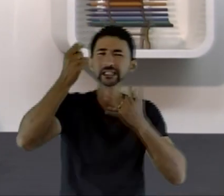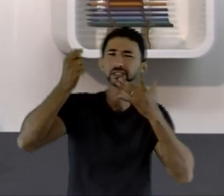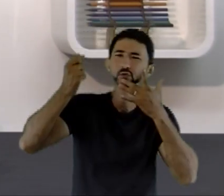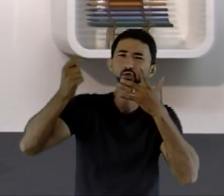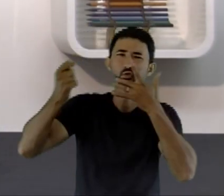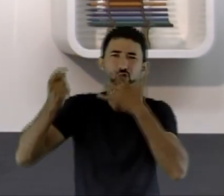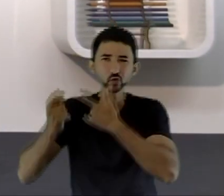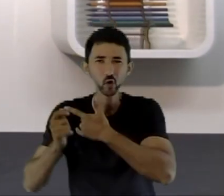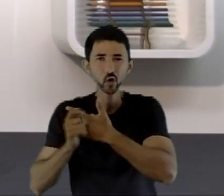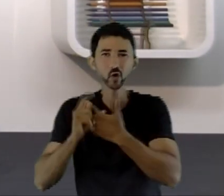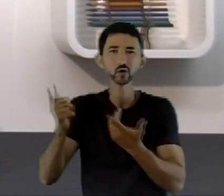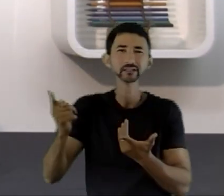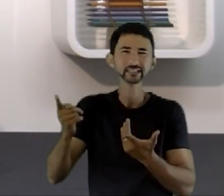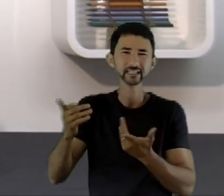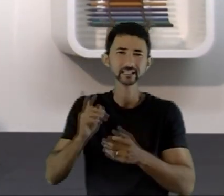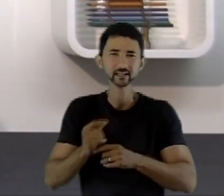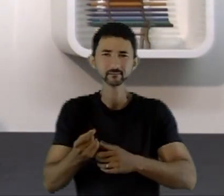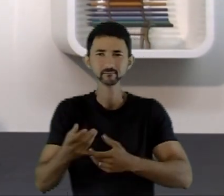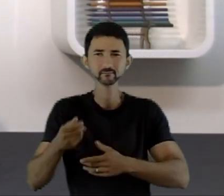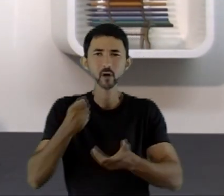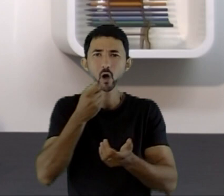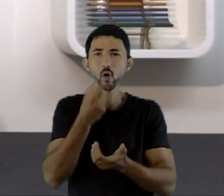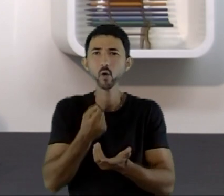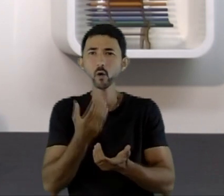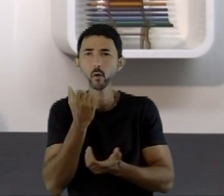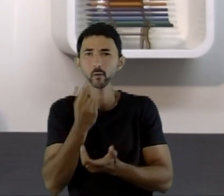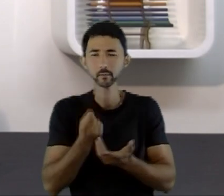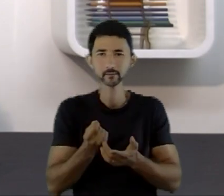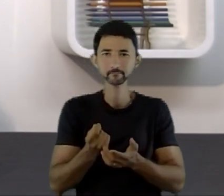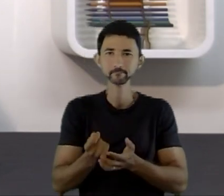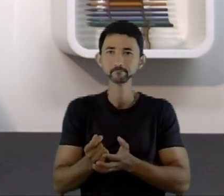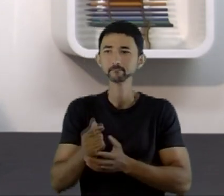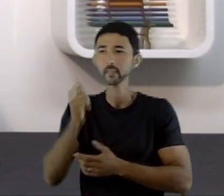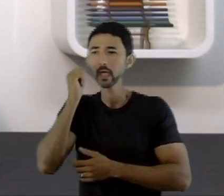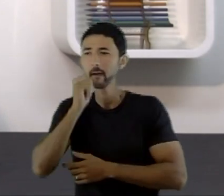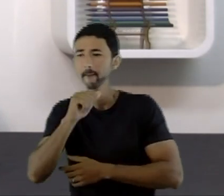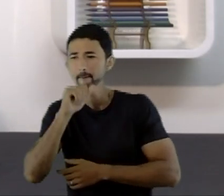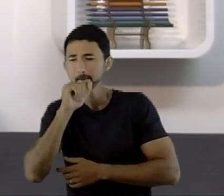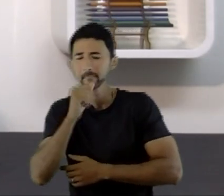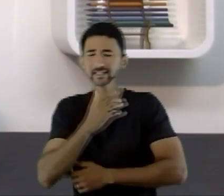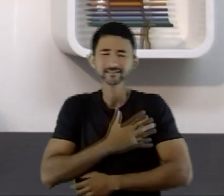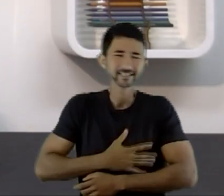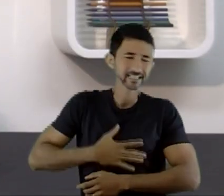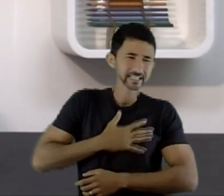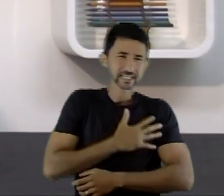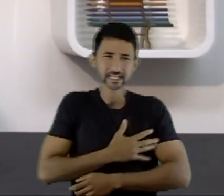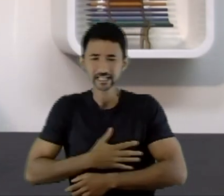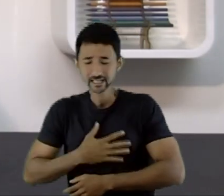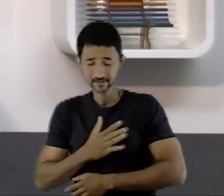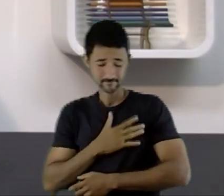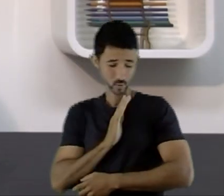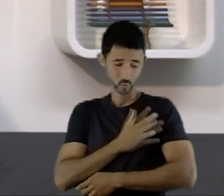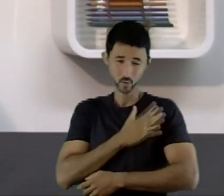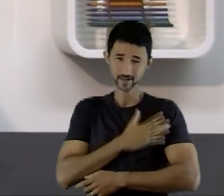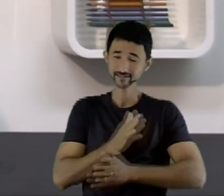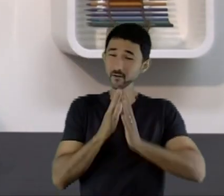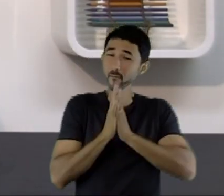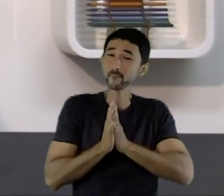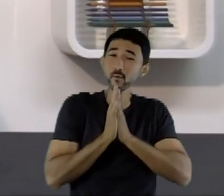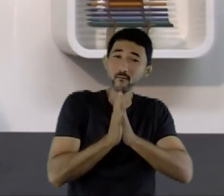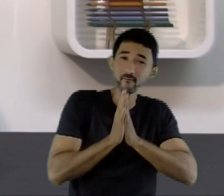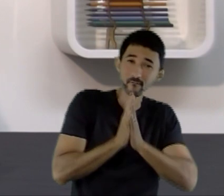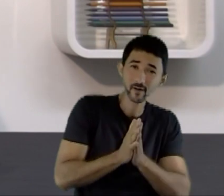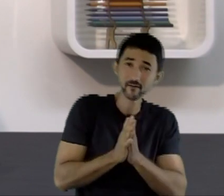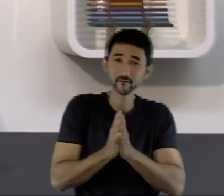gostosa lá de Bragança para você comer o seu açaí, você escreve até assim, ó: mãezinha querida, linda do meu coração, por